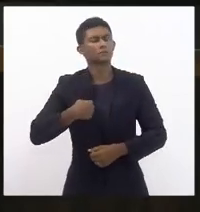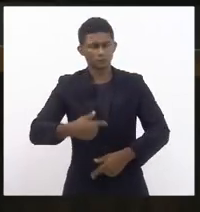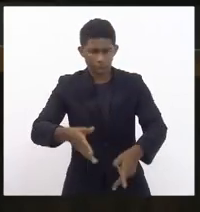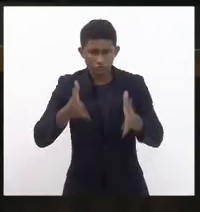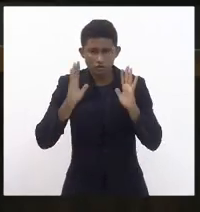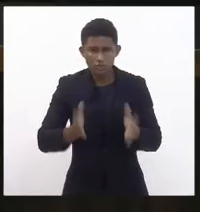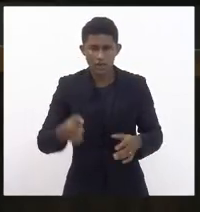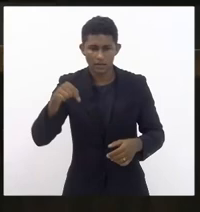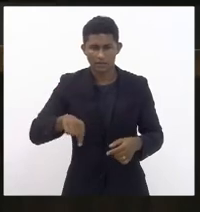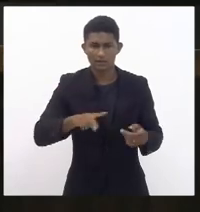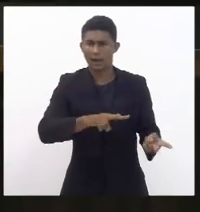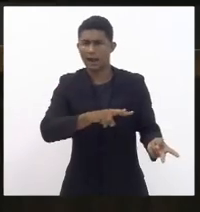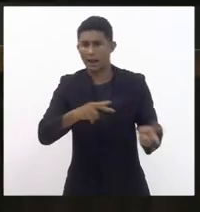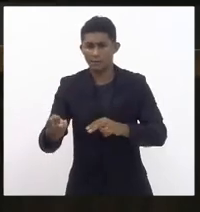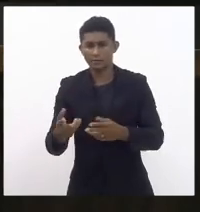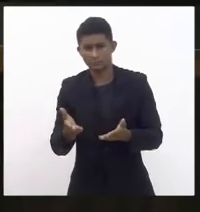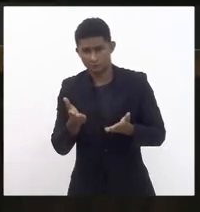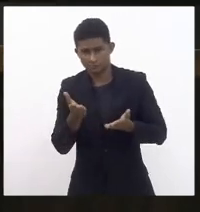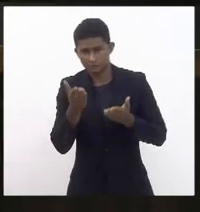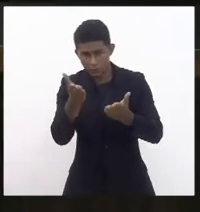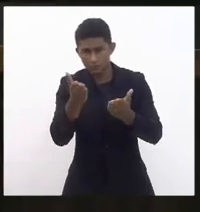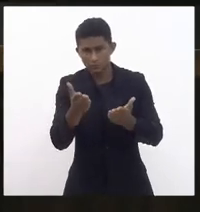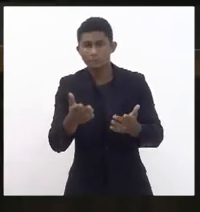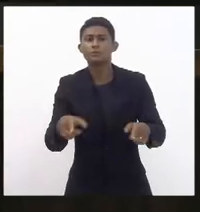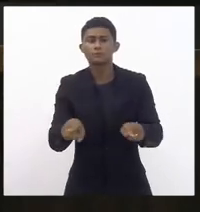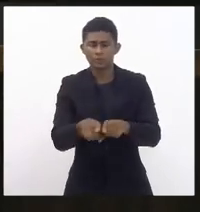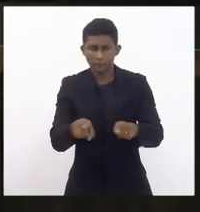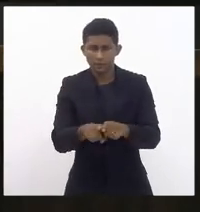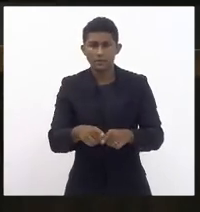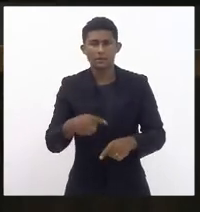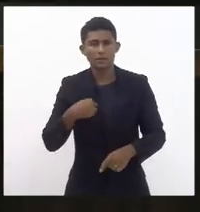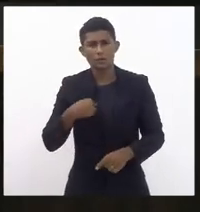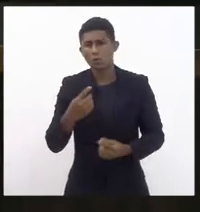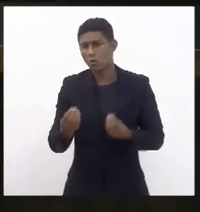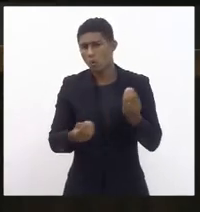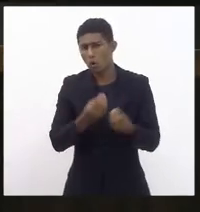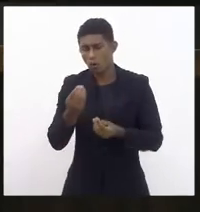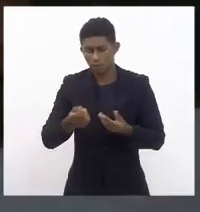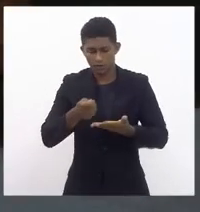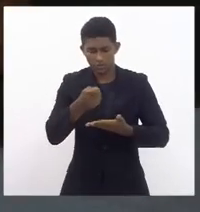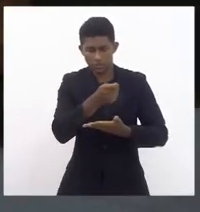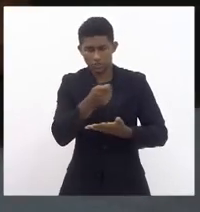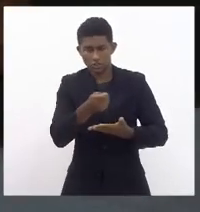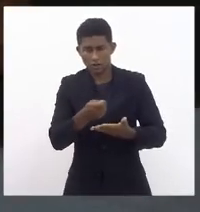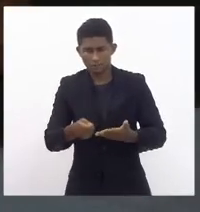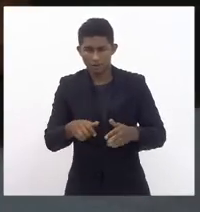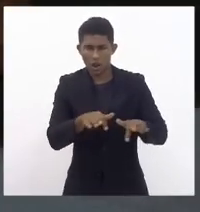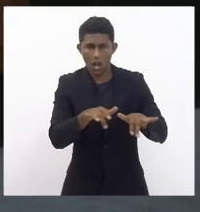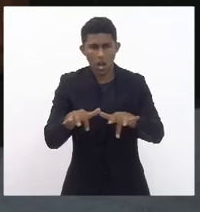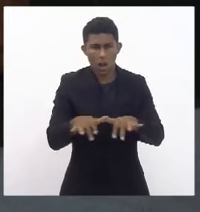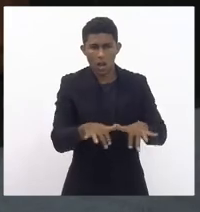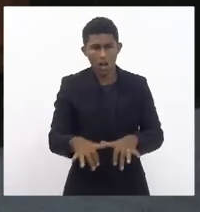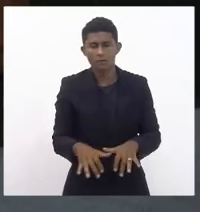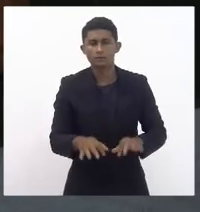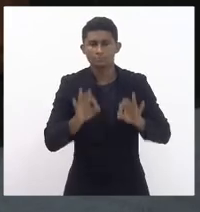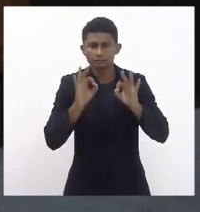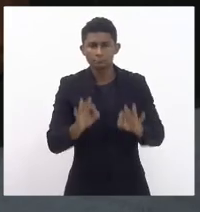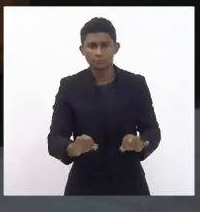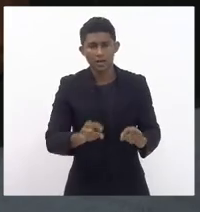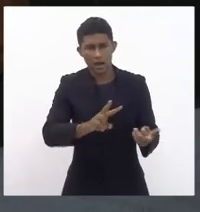faço o encaminhamento a vossa excelência e vou fazer o de uma forma por escrita informal pela